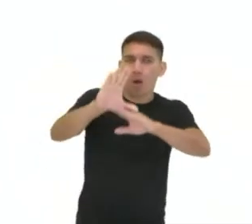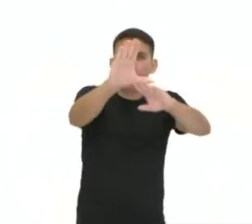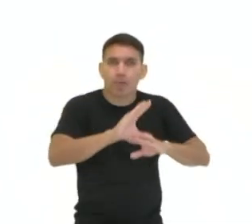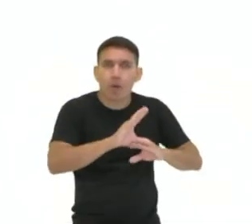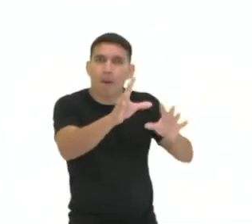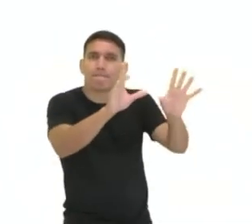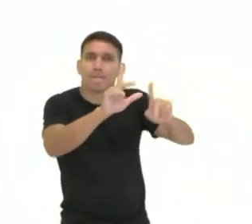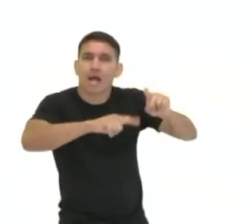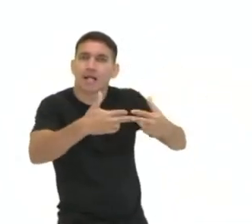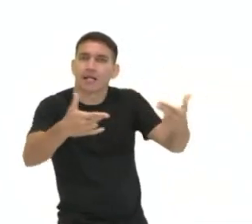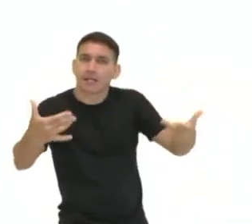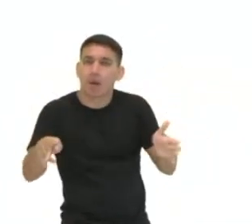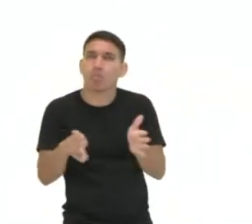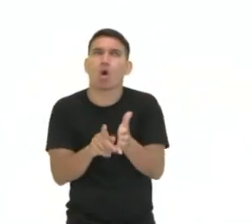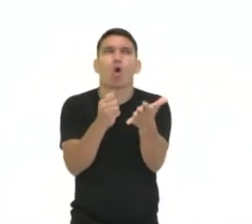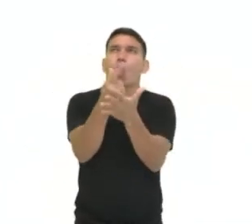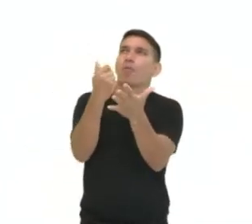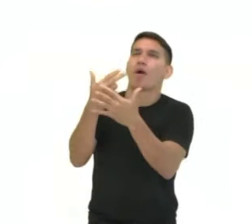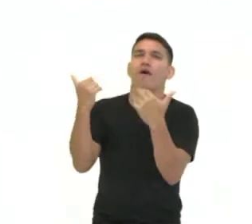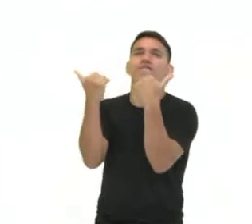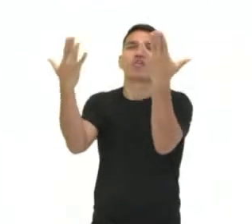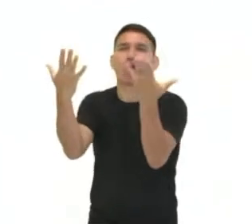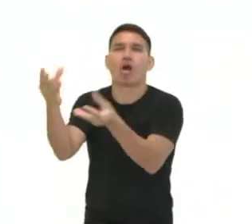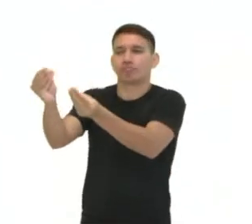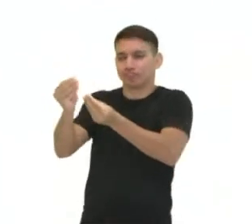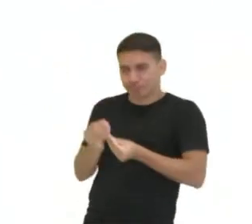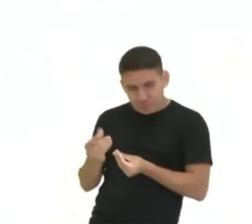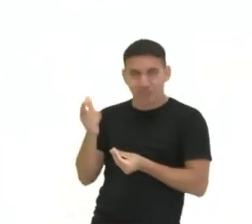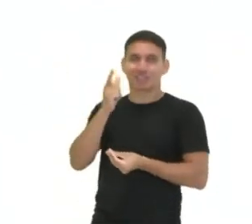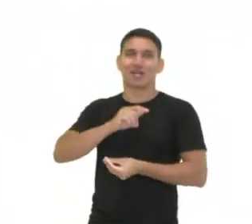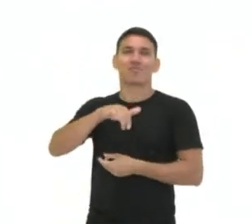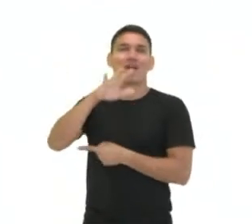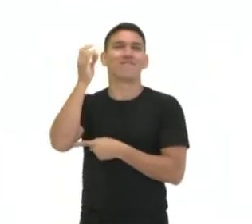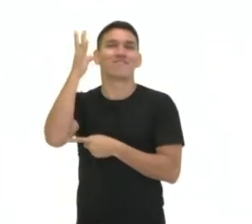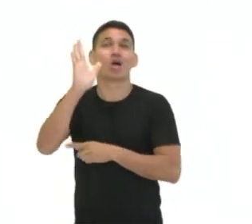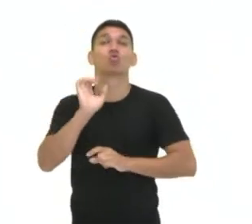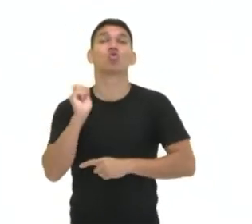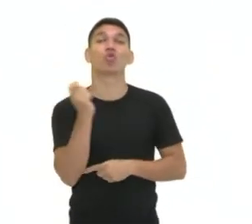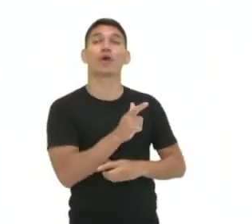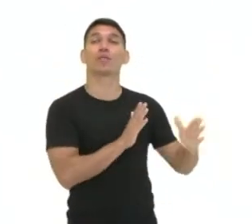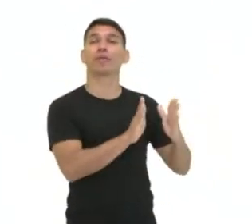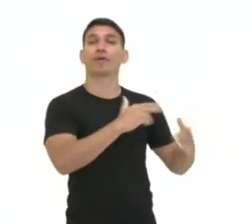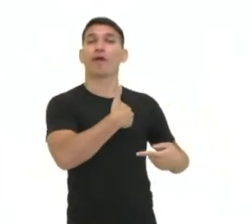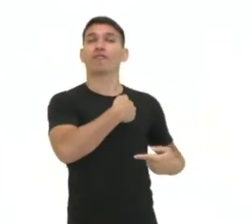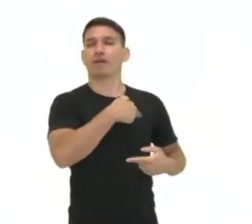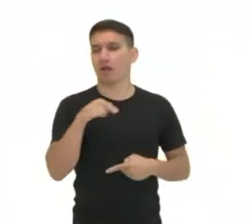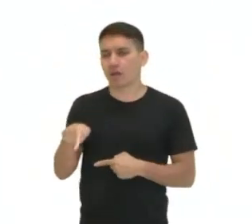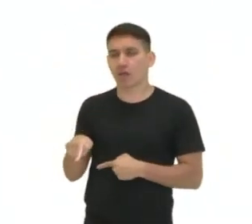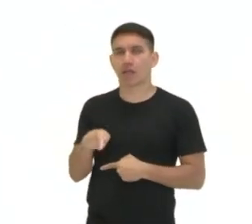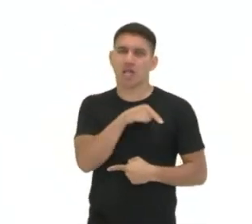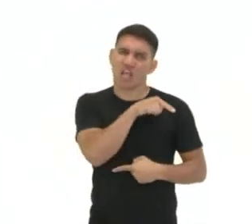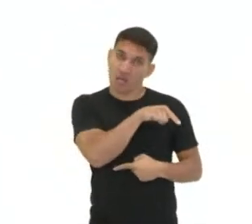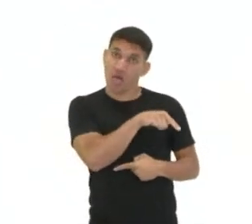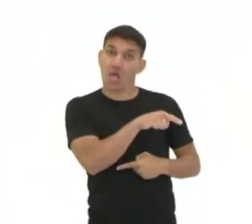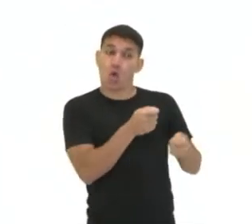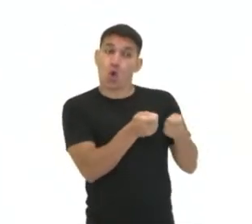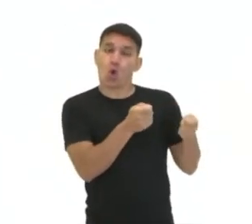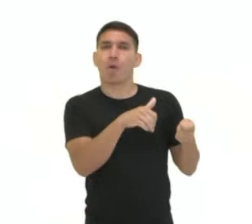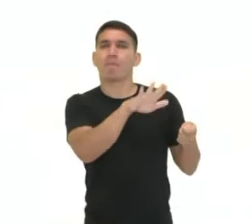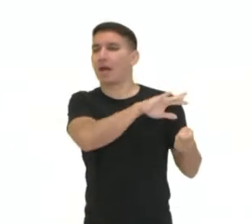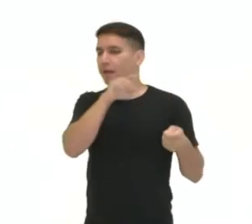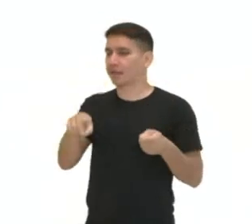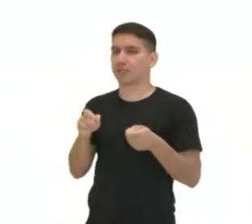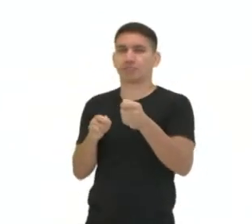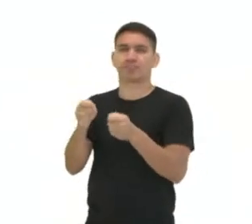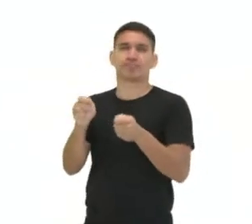você podia comprar produtos importados com muito mais facilidade do que na era Vargas, em que ele havia um controle maior da economia. E ele vai adotar um